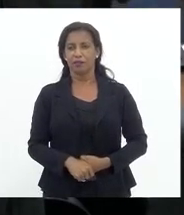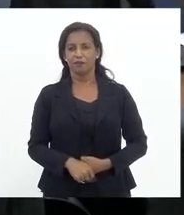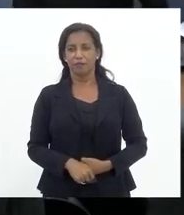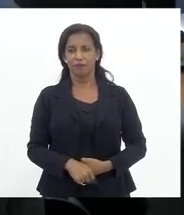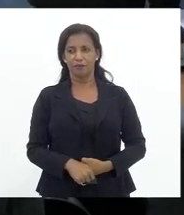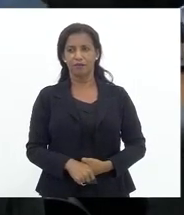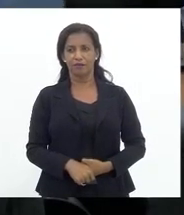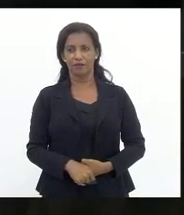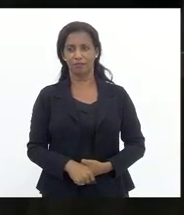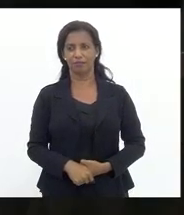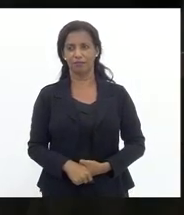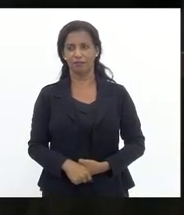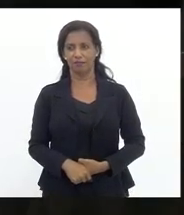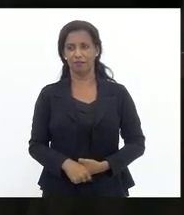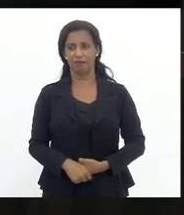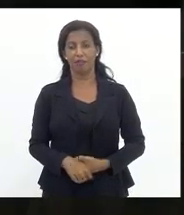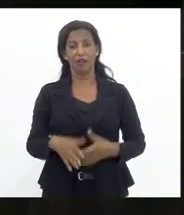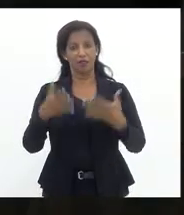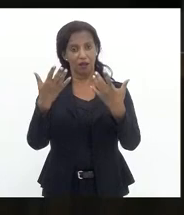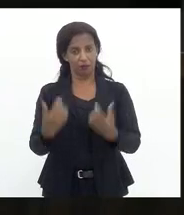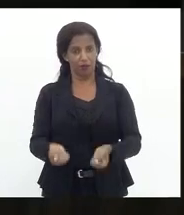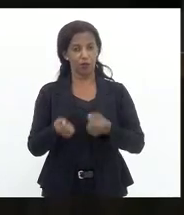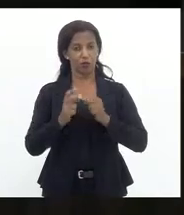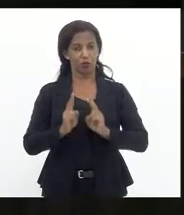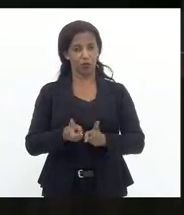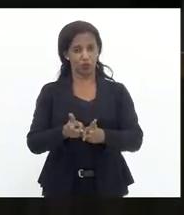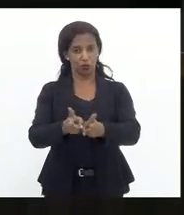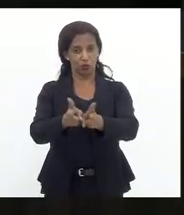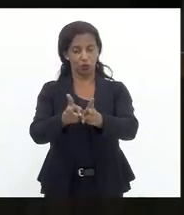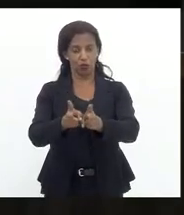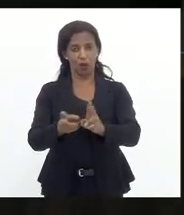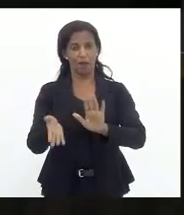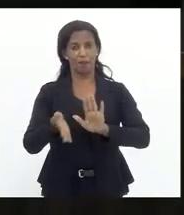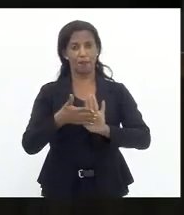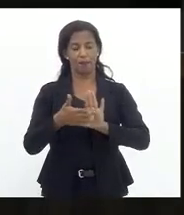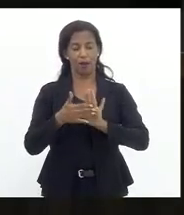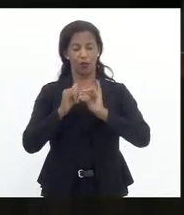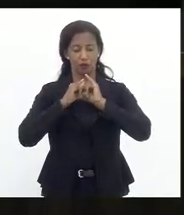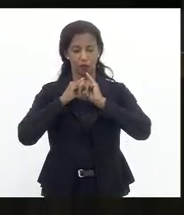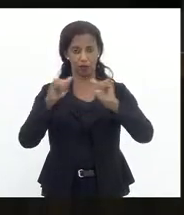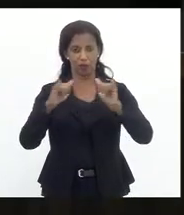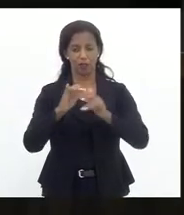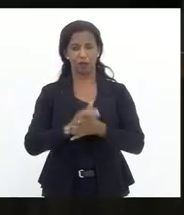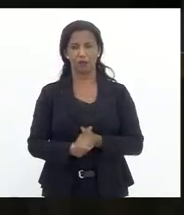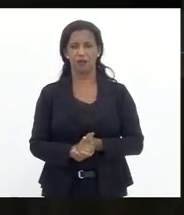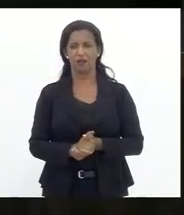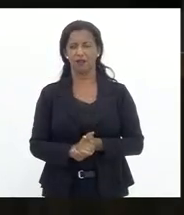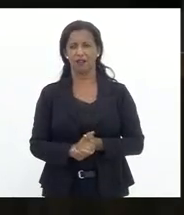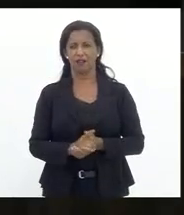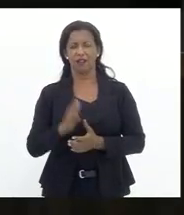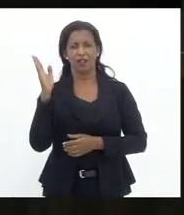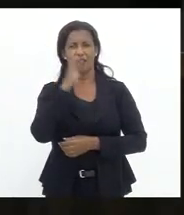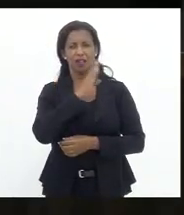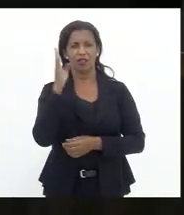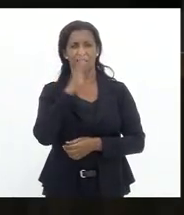Então, vamos dar seguimento, vamos seguir a pauta. Anuncio, em regime de urgência, deputado Mink,